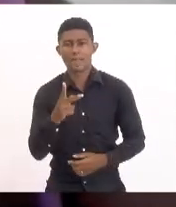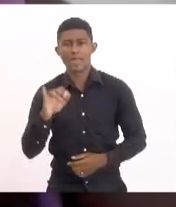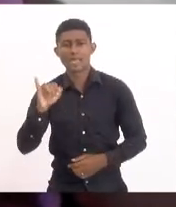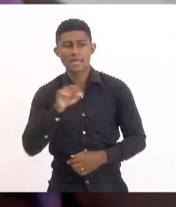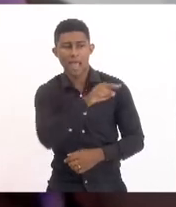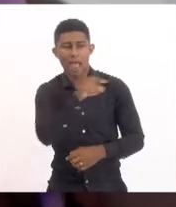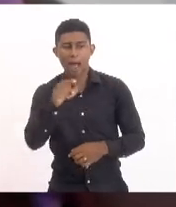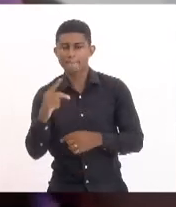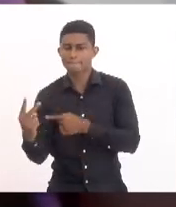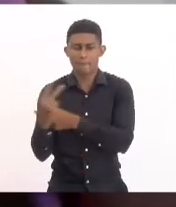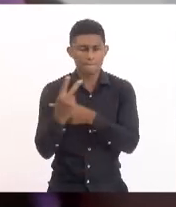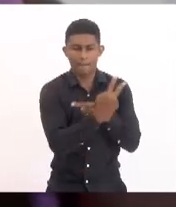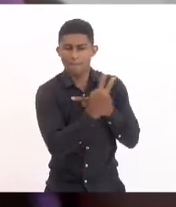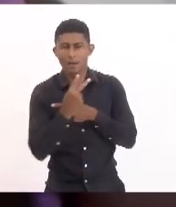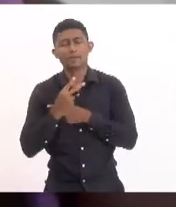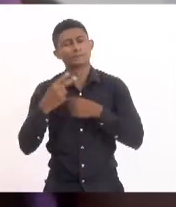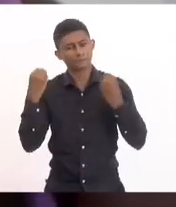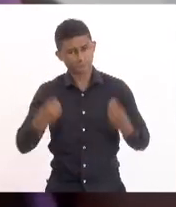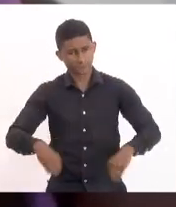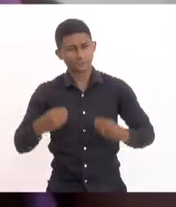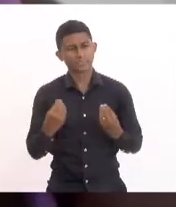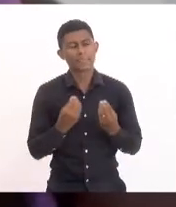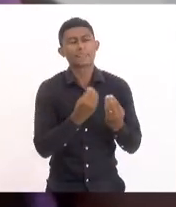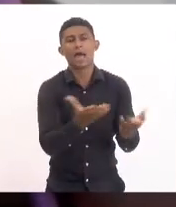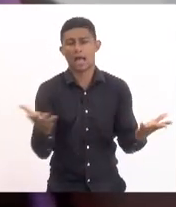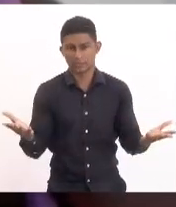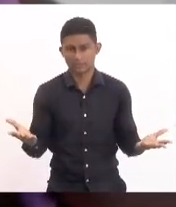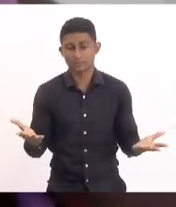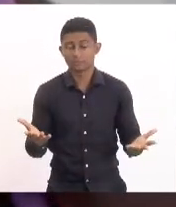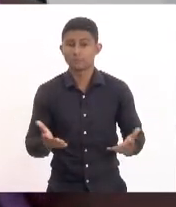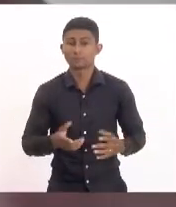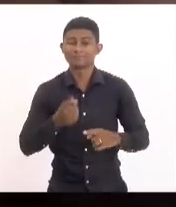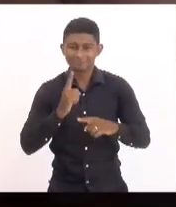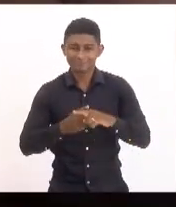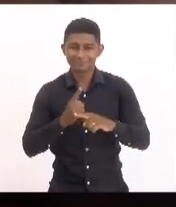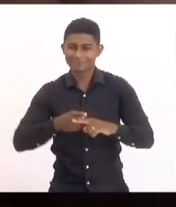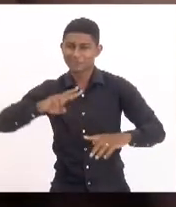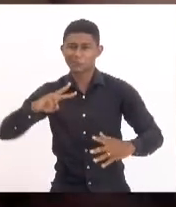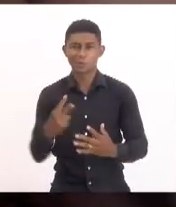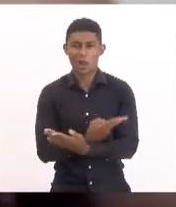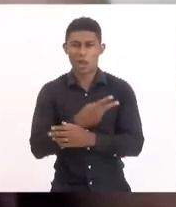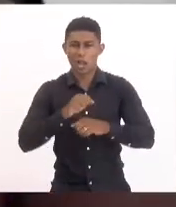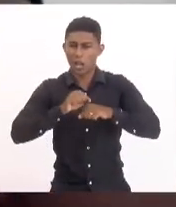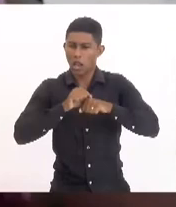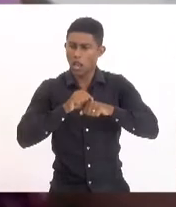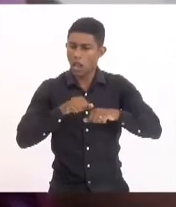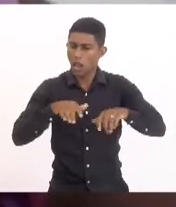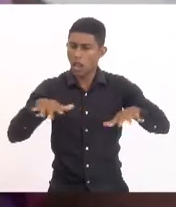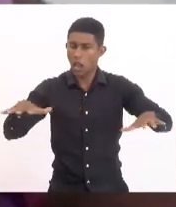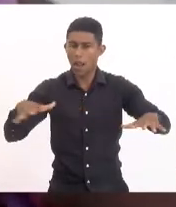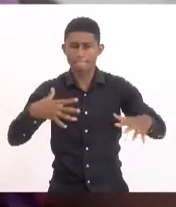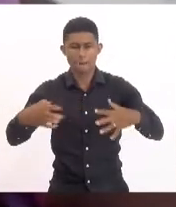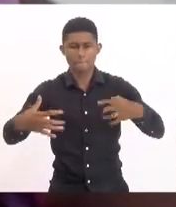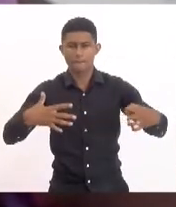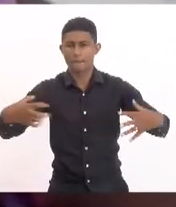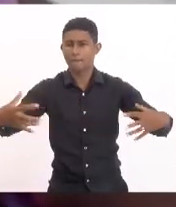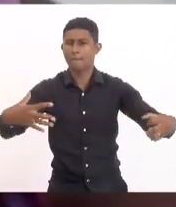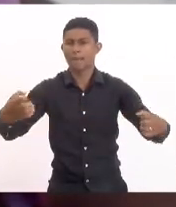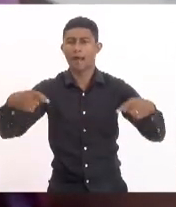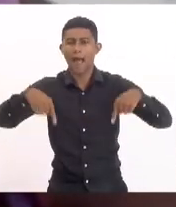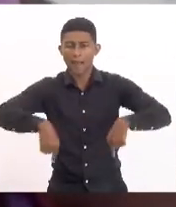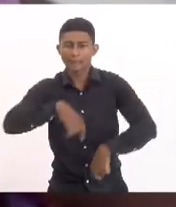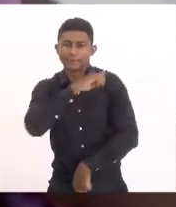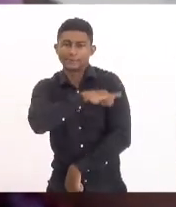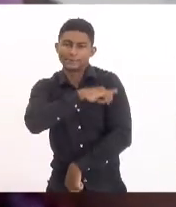do crescimento, né, dos novos casos, do aumento das contaminações, internações e mortes no estado do Rio de Janeiro,